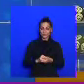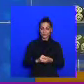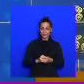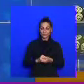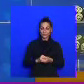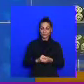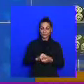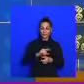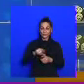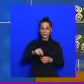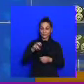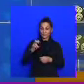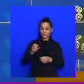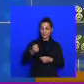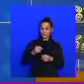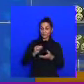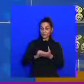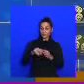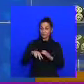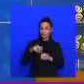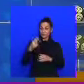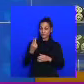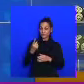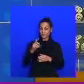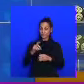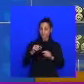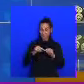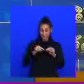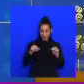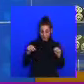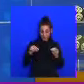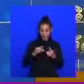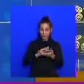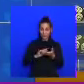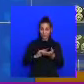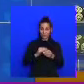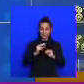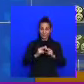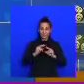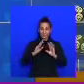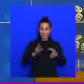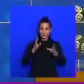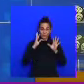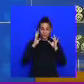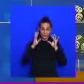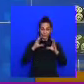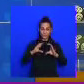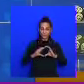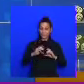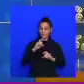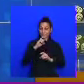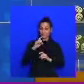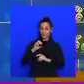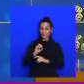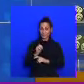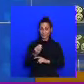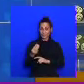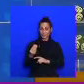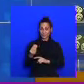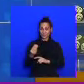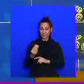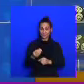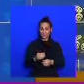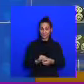sorteados 5 números, faltam 10. Loterias Caixa. Já pensou? Bola verde, número